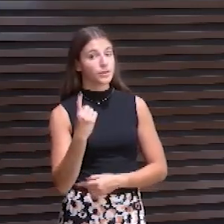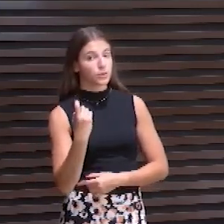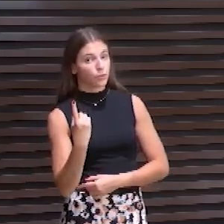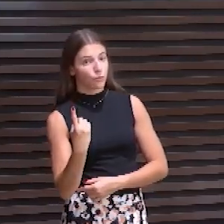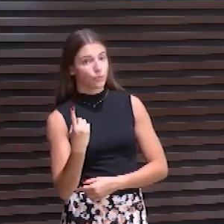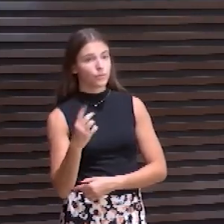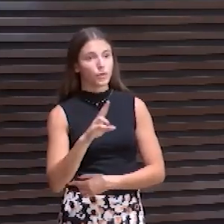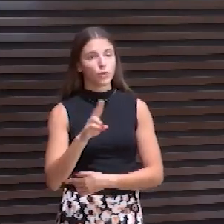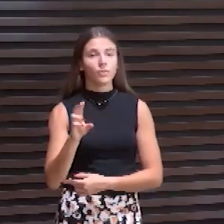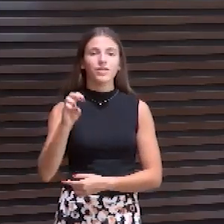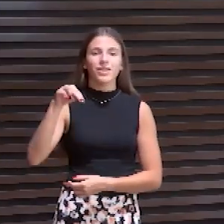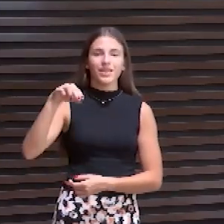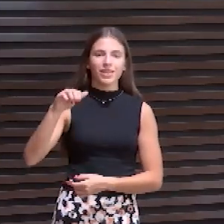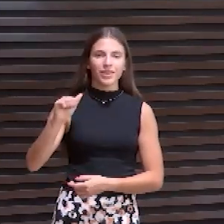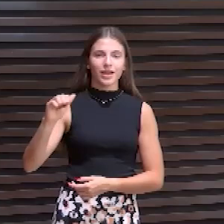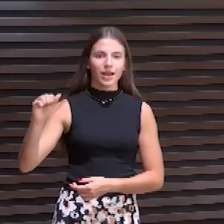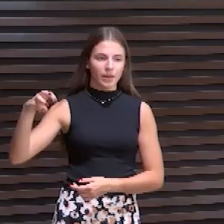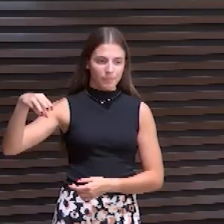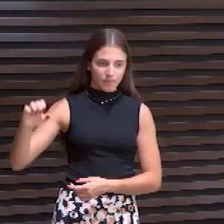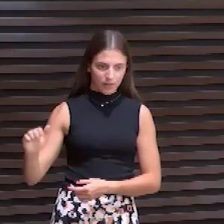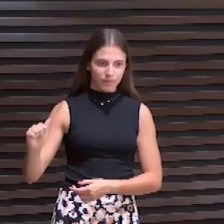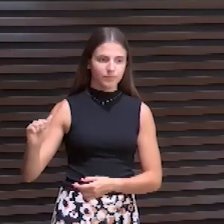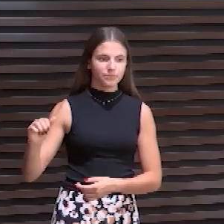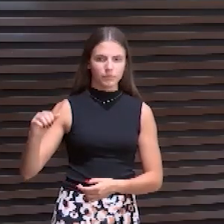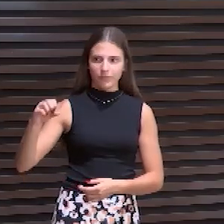vocês acham que vocês são merecedores?